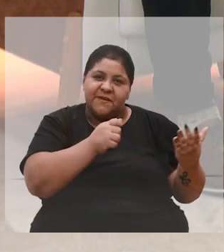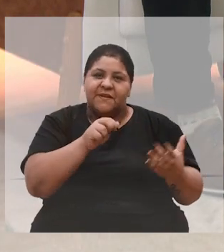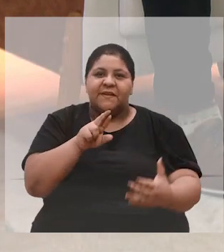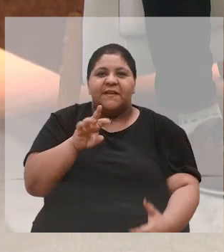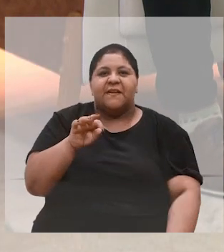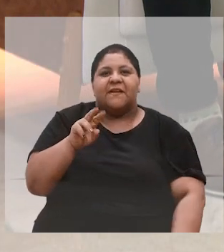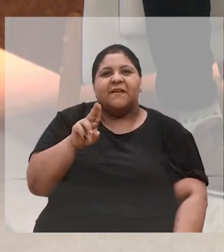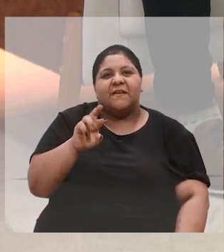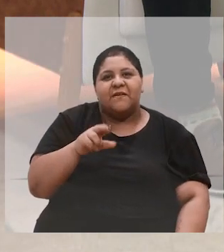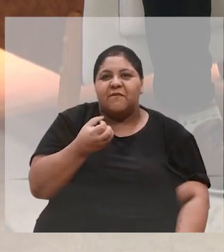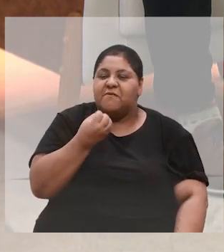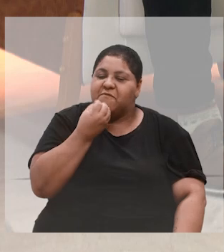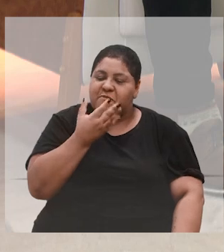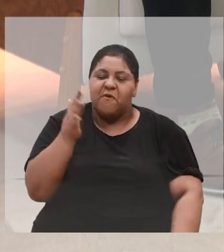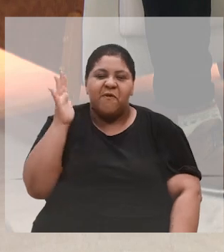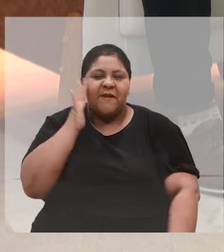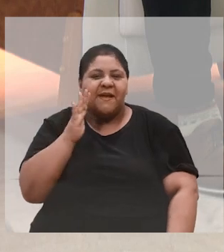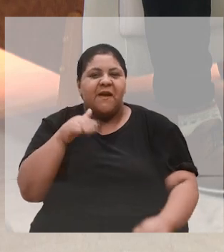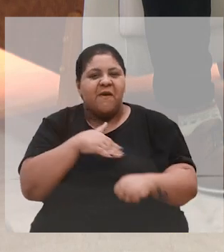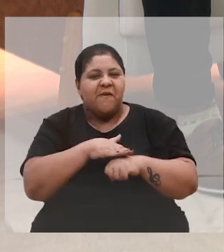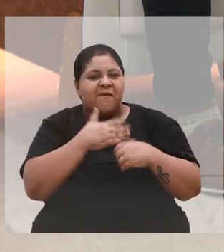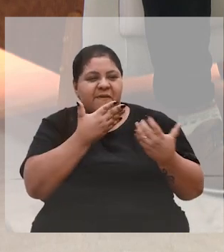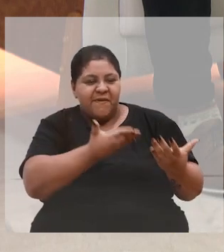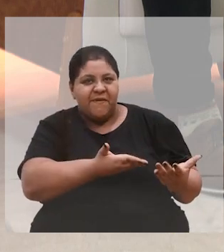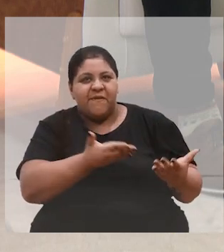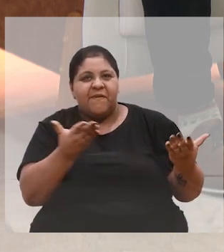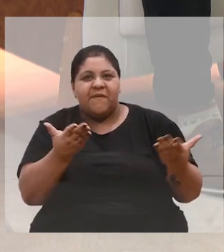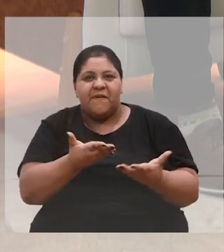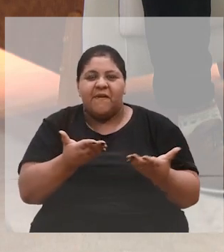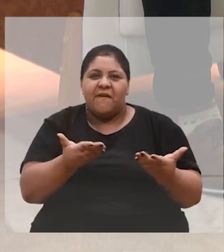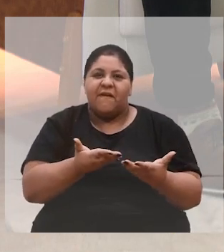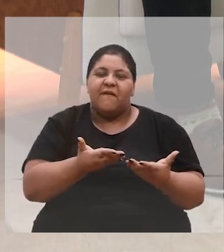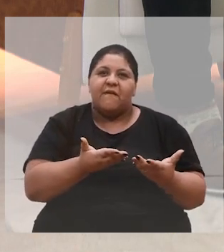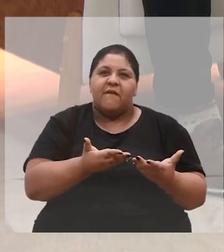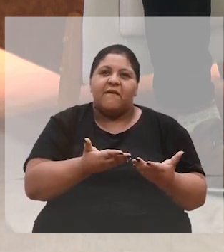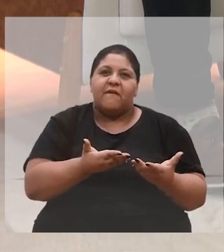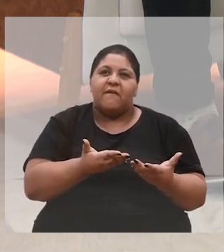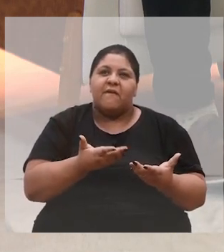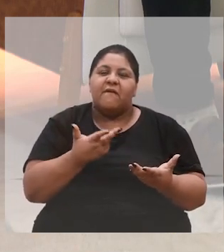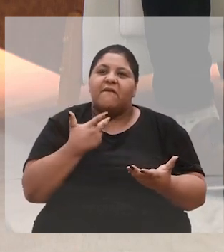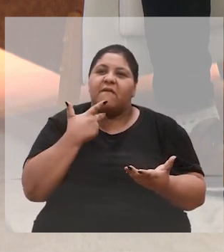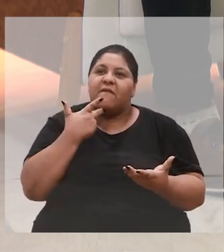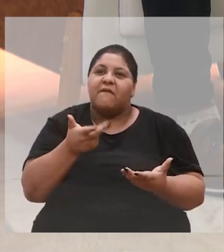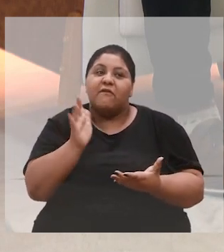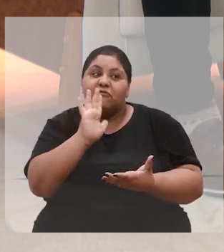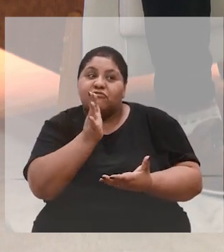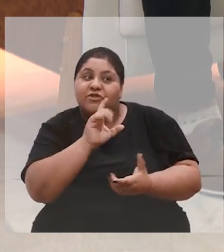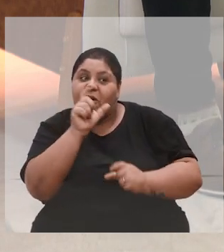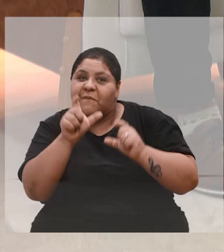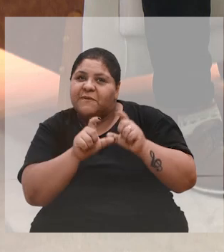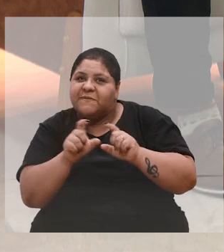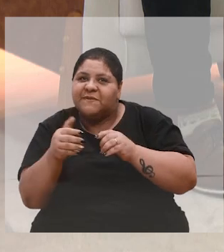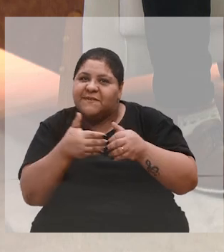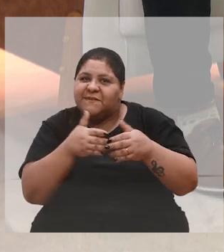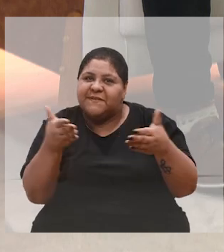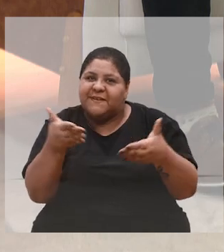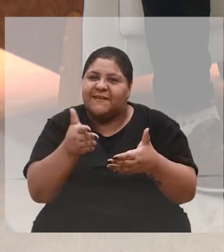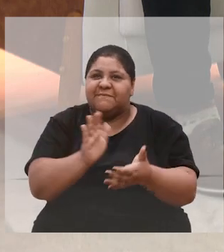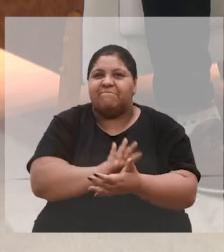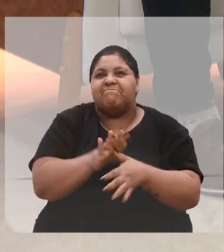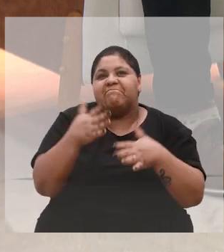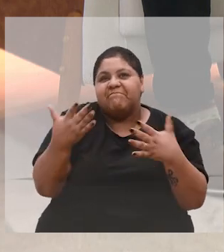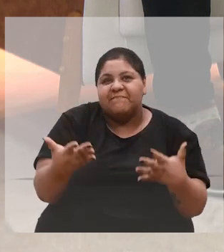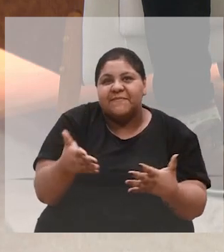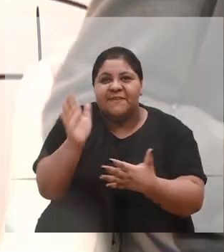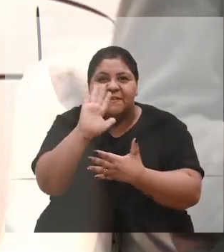Arthur. Foi muito legal poder conversar contigo e fica um espaço para tu dares, digamos assim, um tchau para quem está nos acompanhando